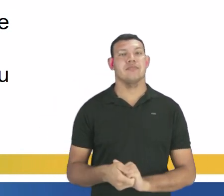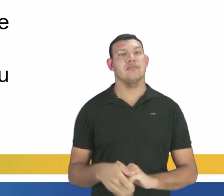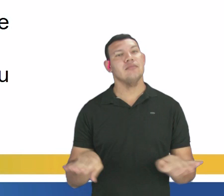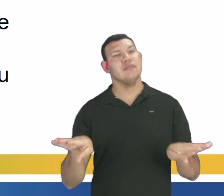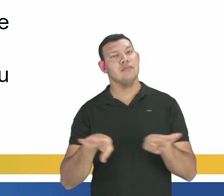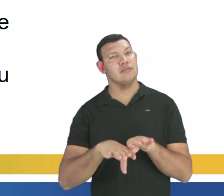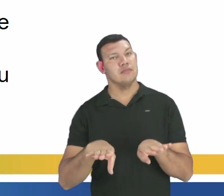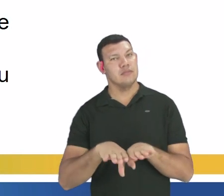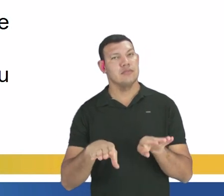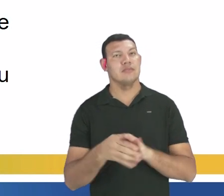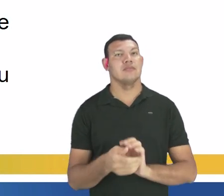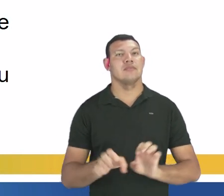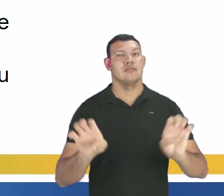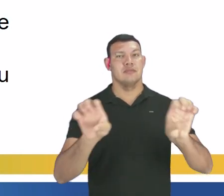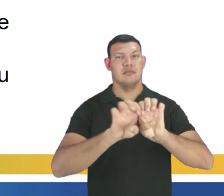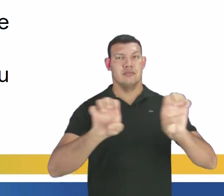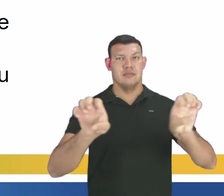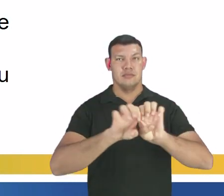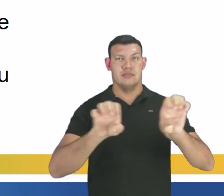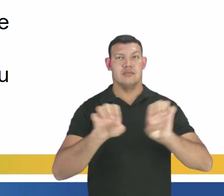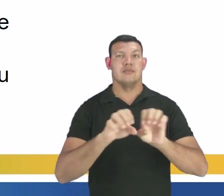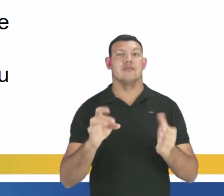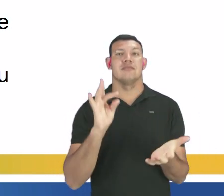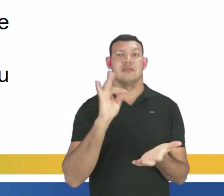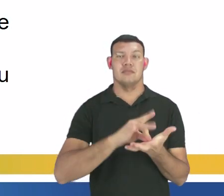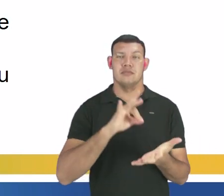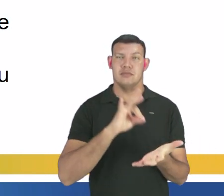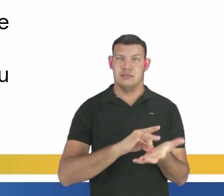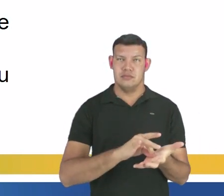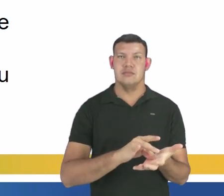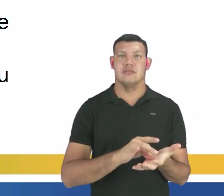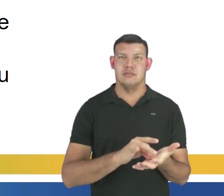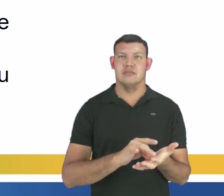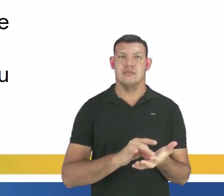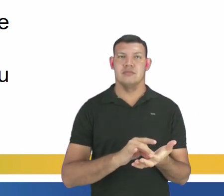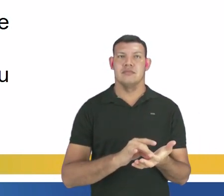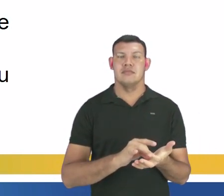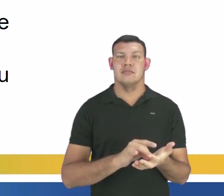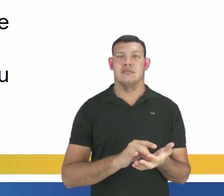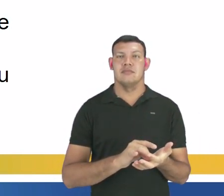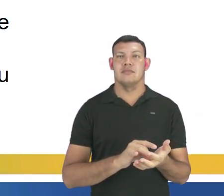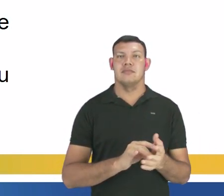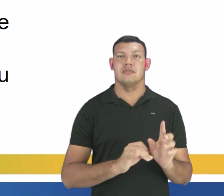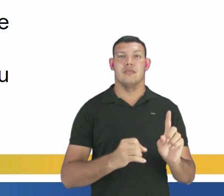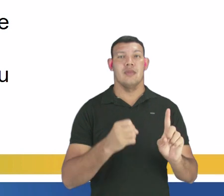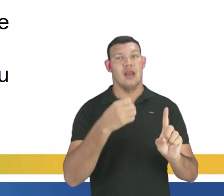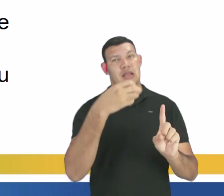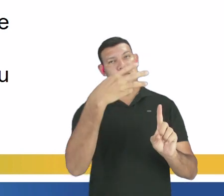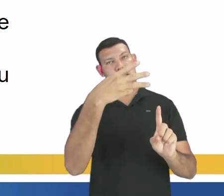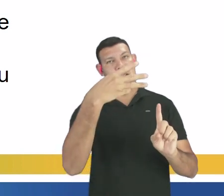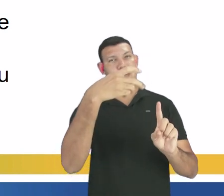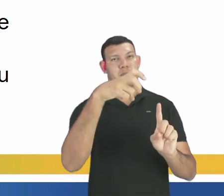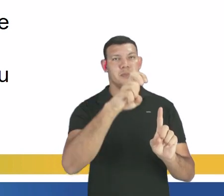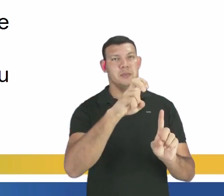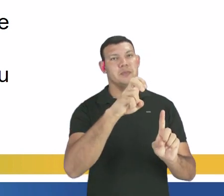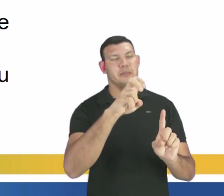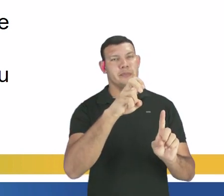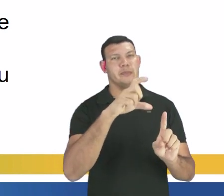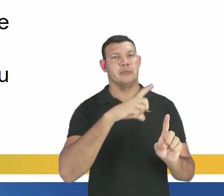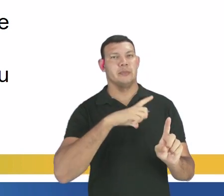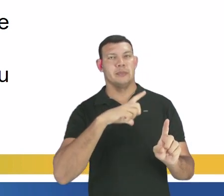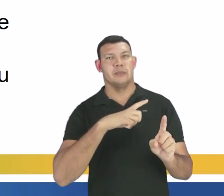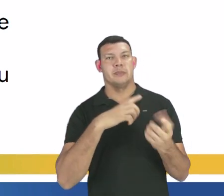consequência é que uma equação algébrica de coeficientes reais for de grau ímpar, ela admitirá pelo menos uma raiz